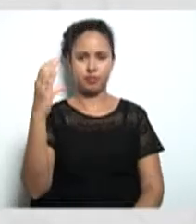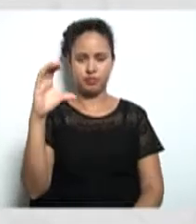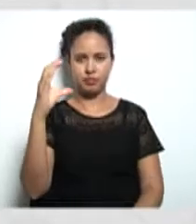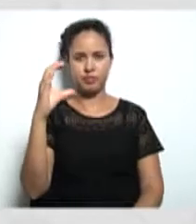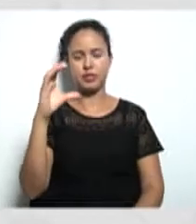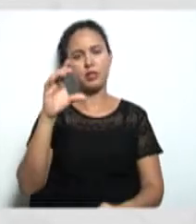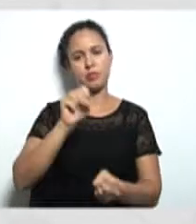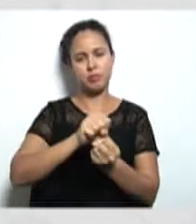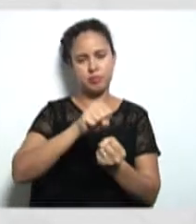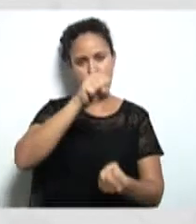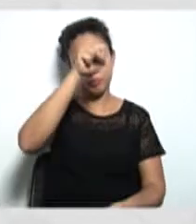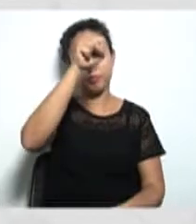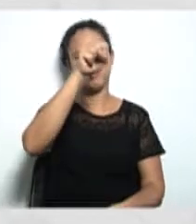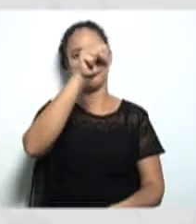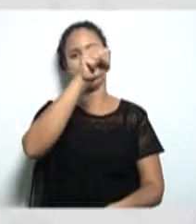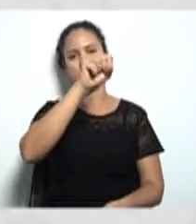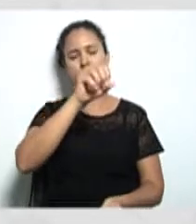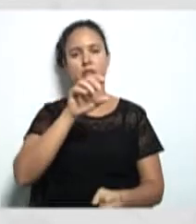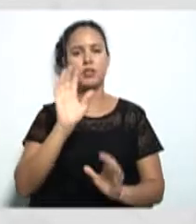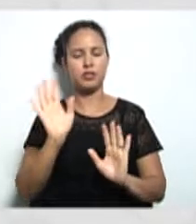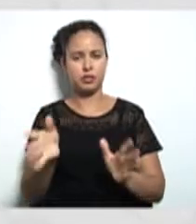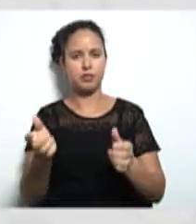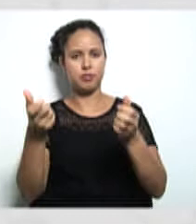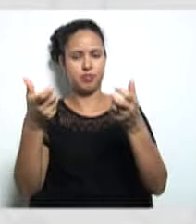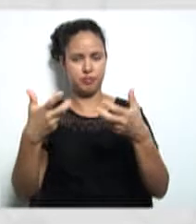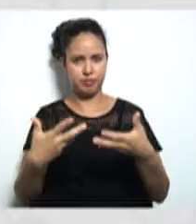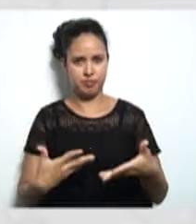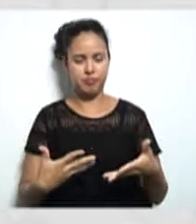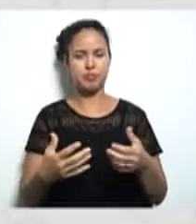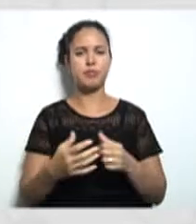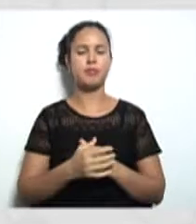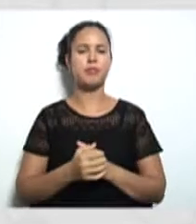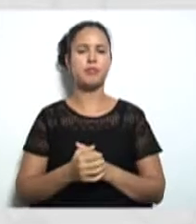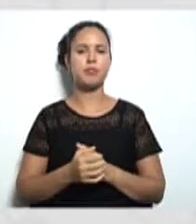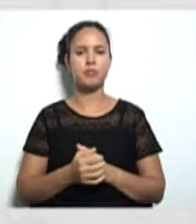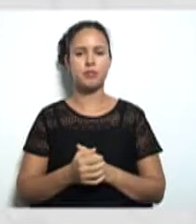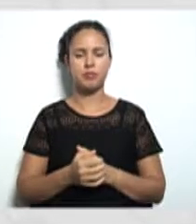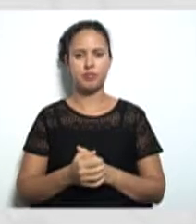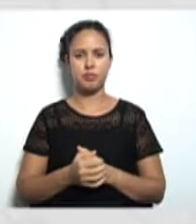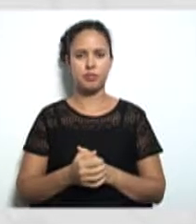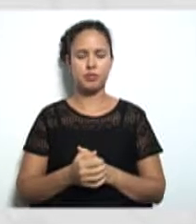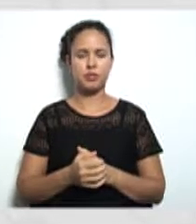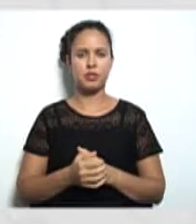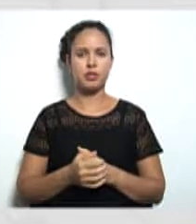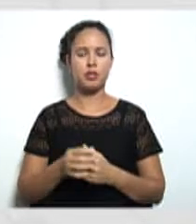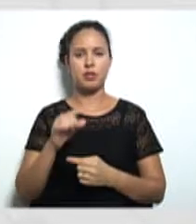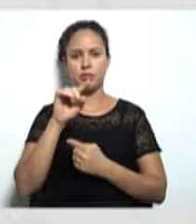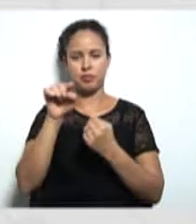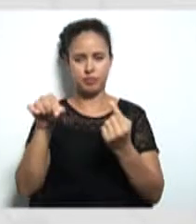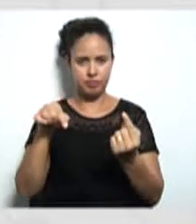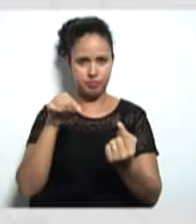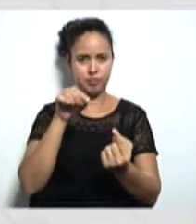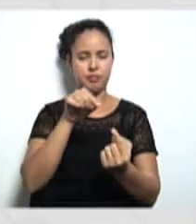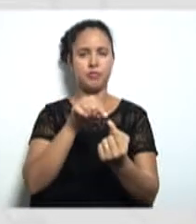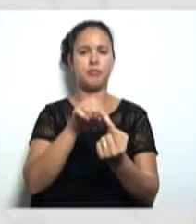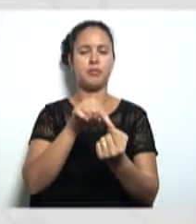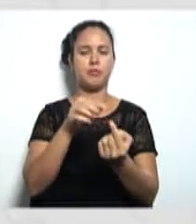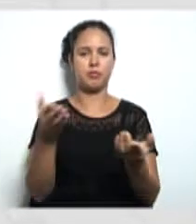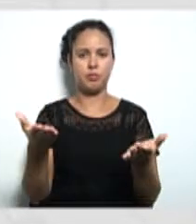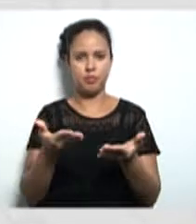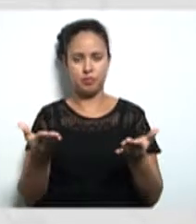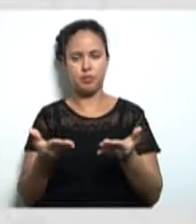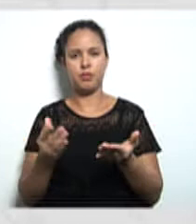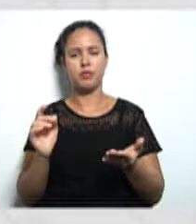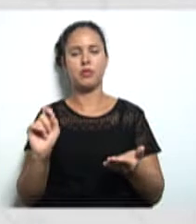banner ou pôster, que nós já citamos aí a contribuição da professora Isa. Como objetivos dessa aula,